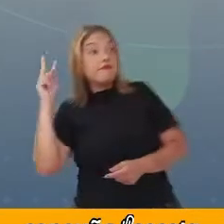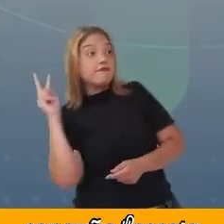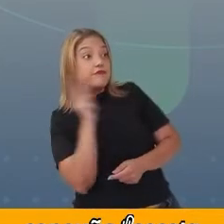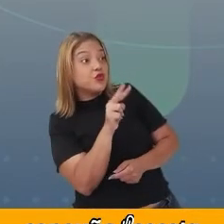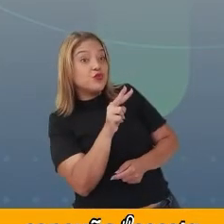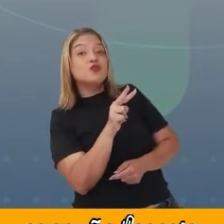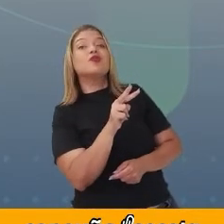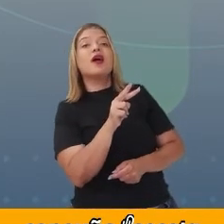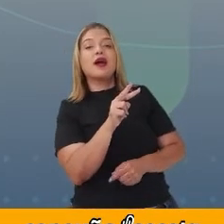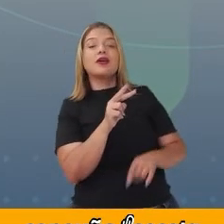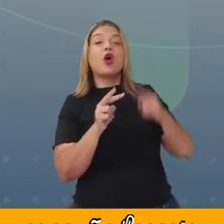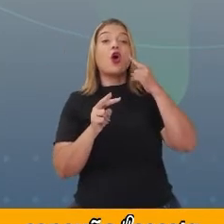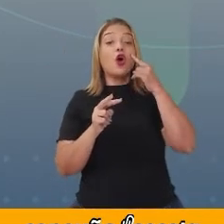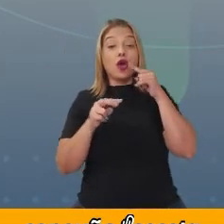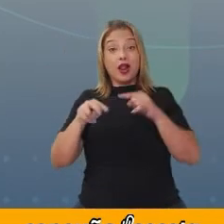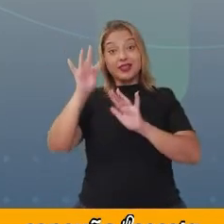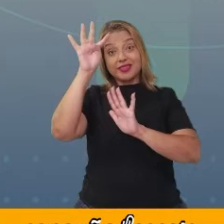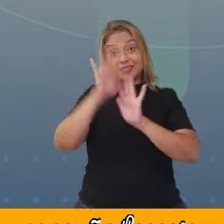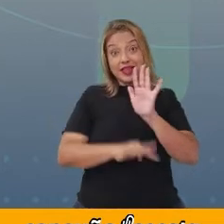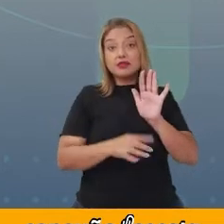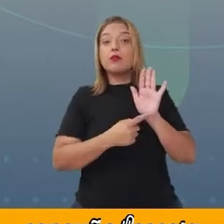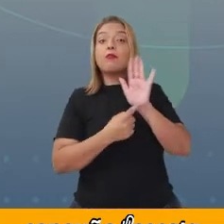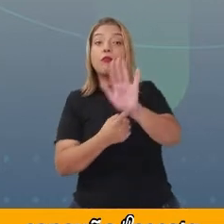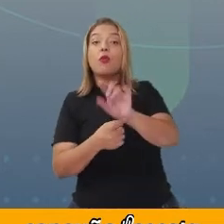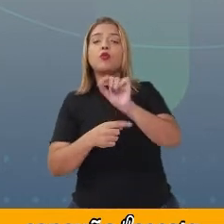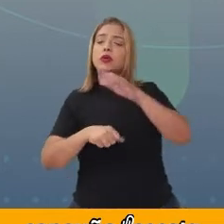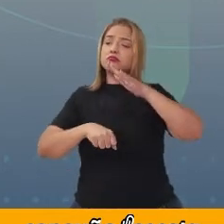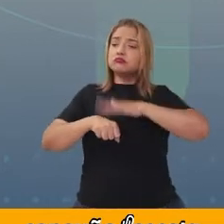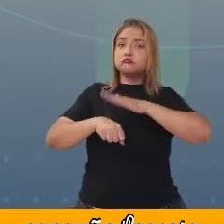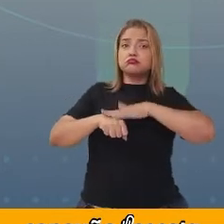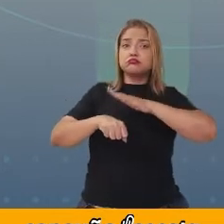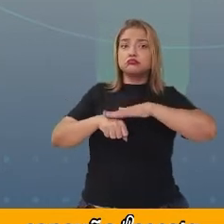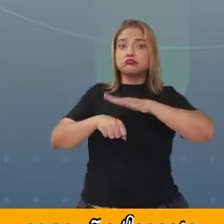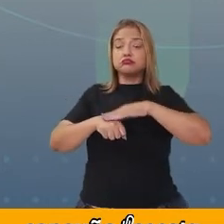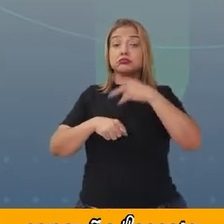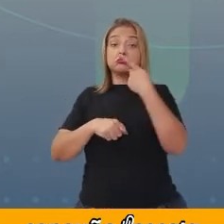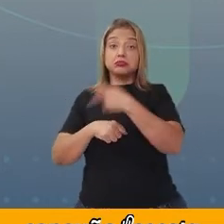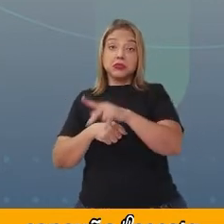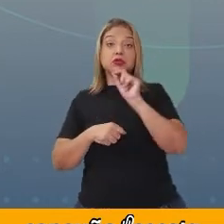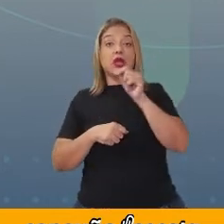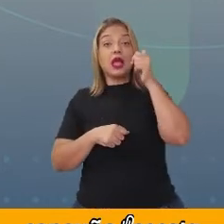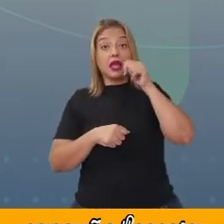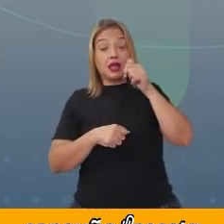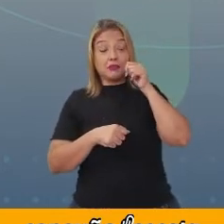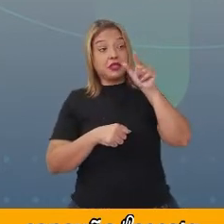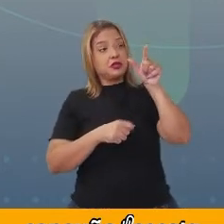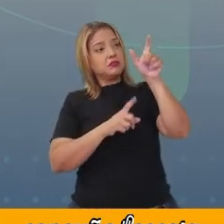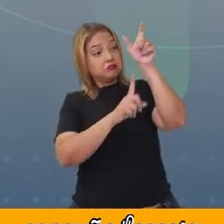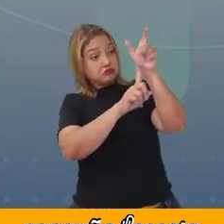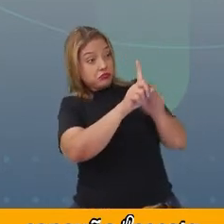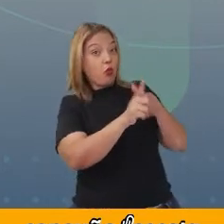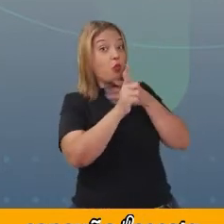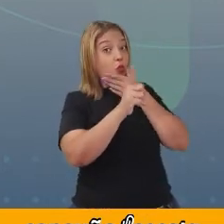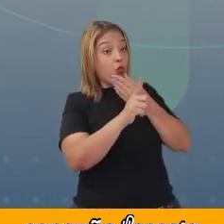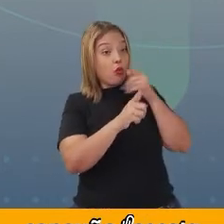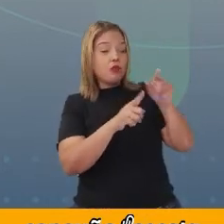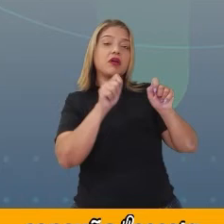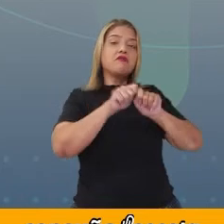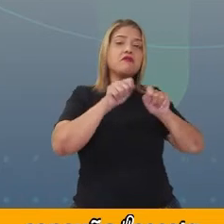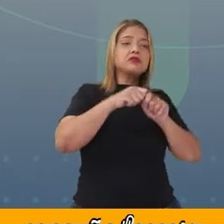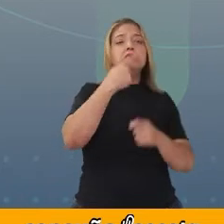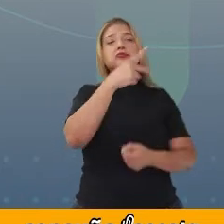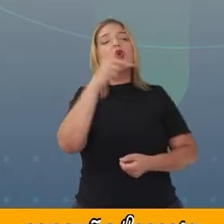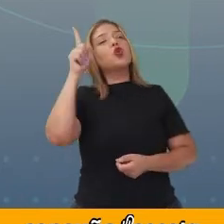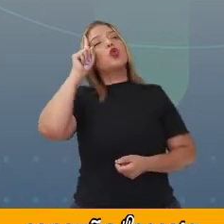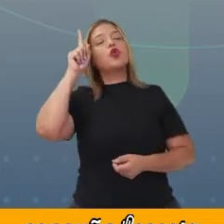texto mostra uma série de ações que o Narciso costumava fazer até que um certo